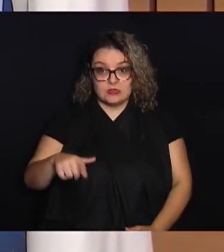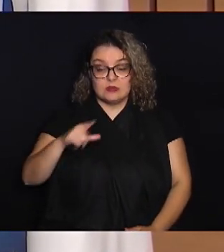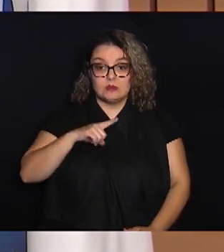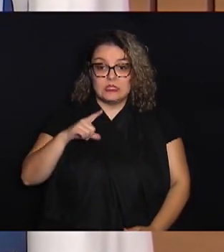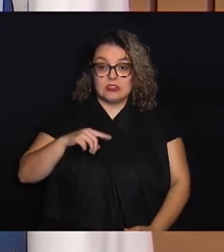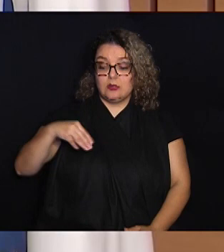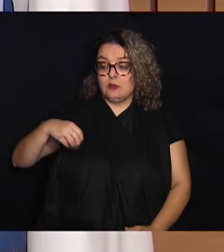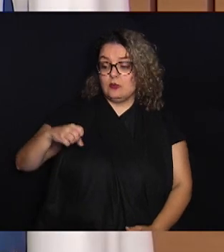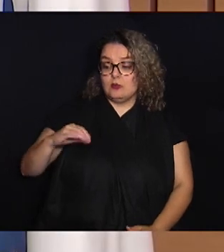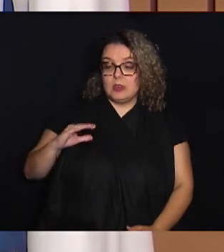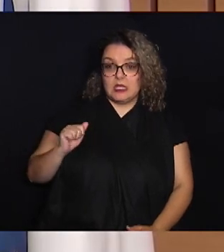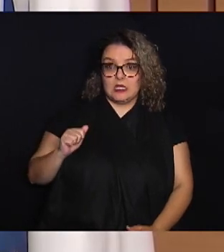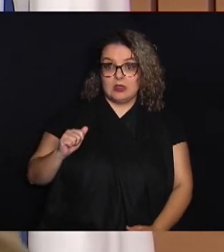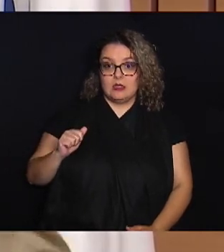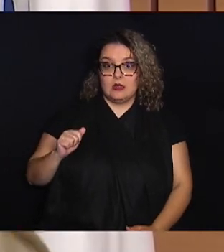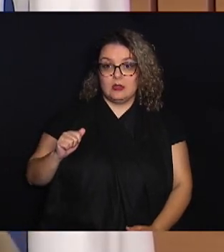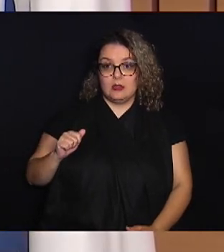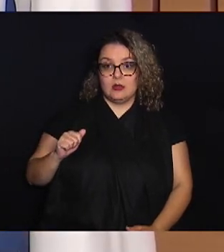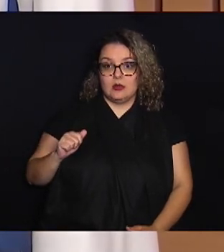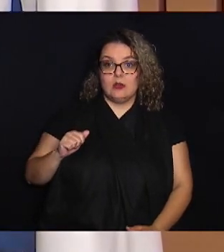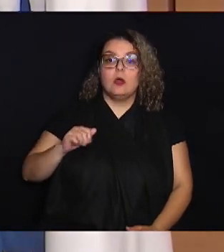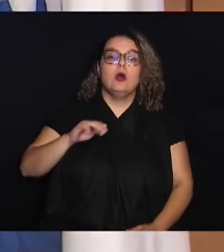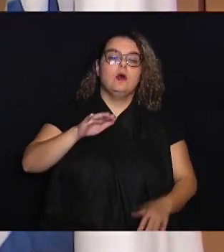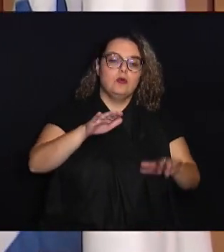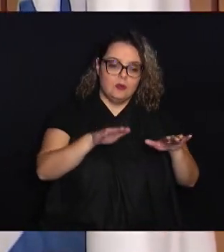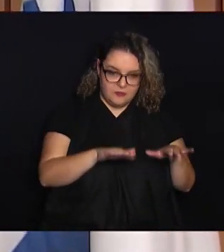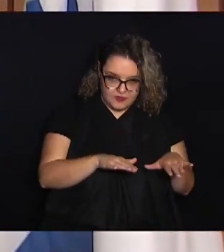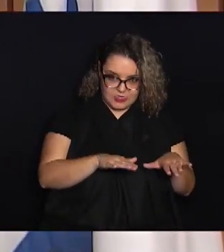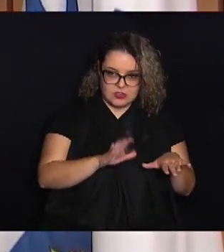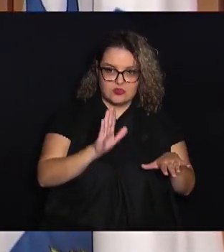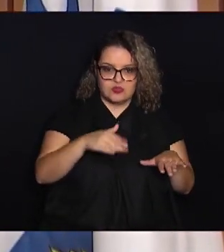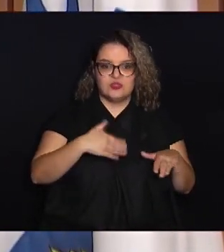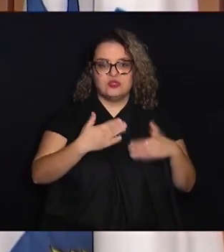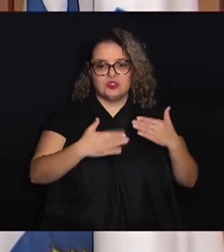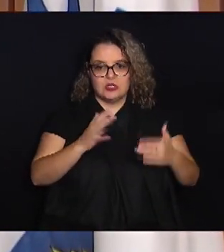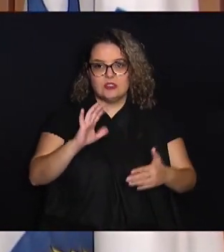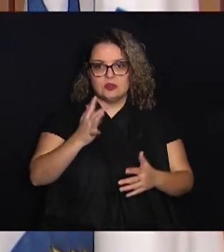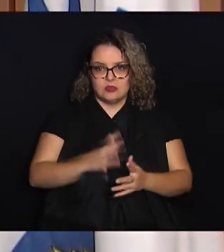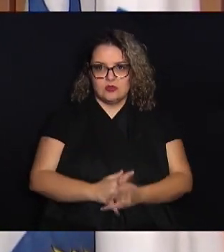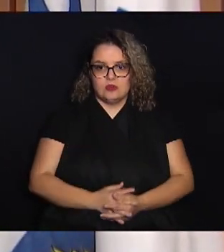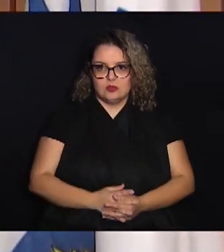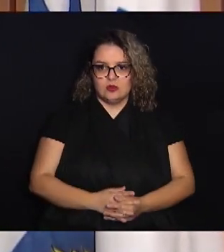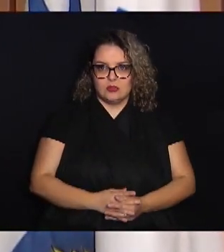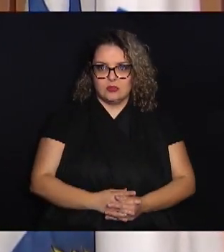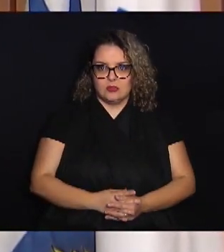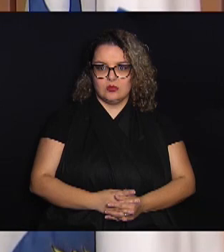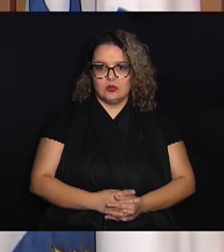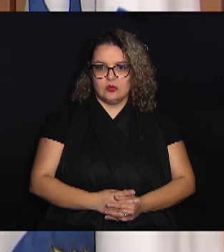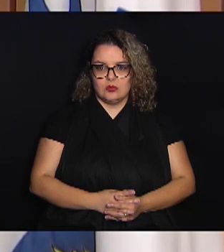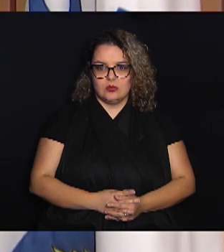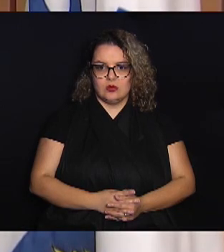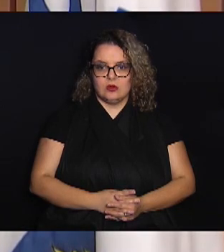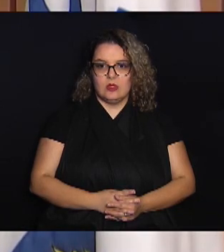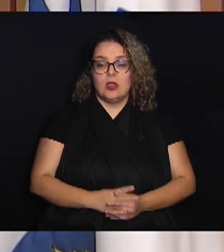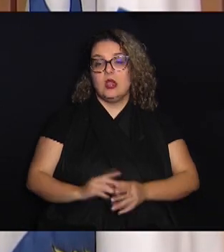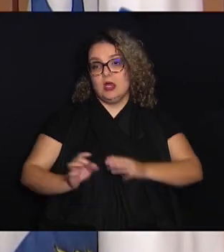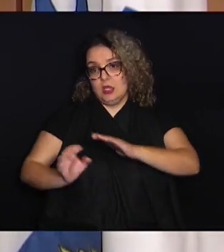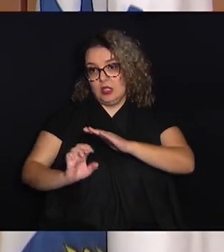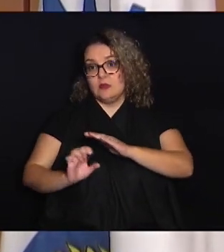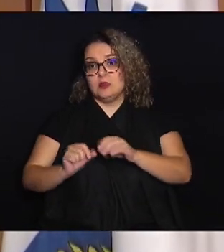MECA móvel, e o MECA físico já está em andamento, já tá, a empresa, né, que vai